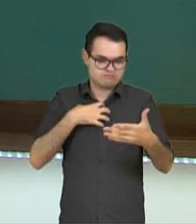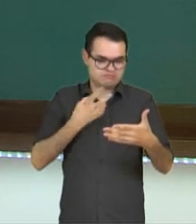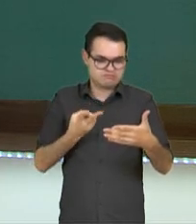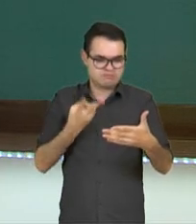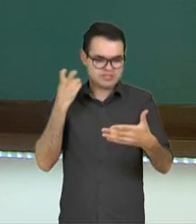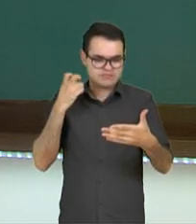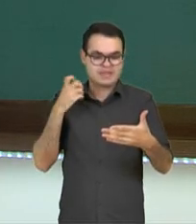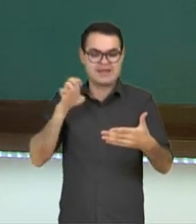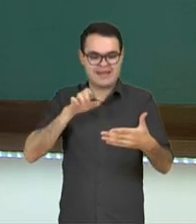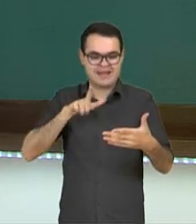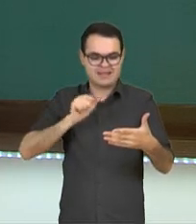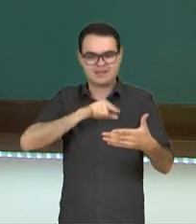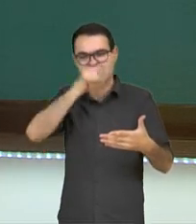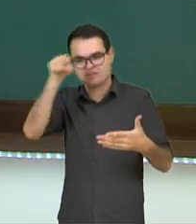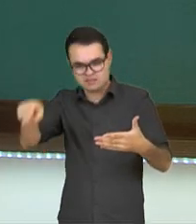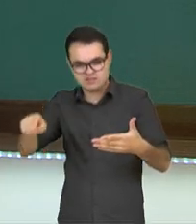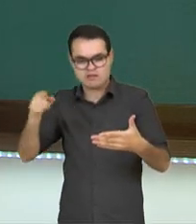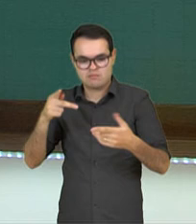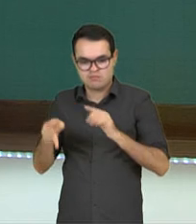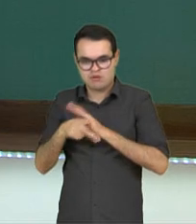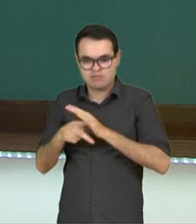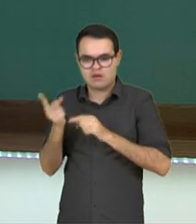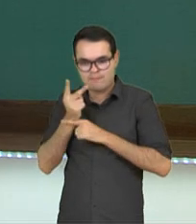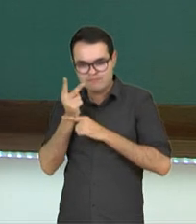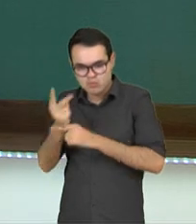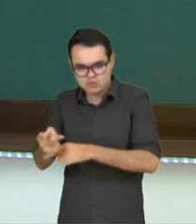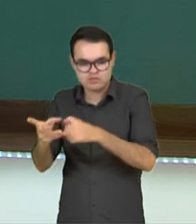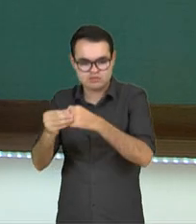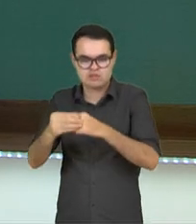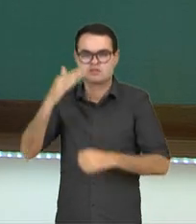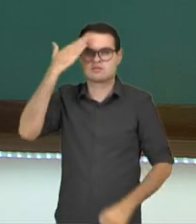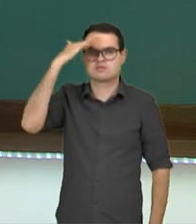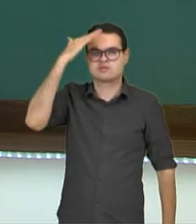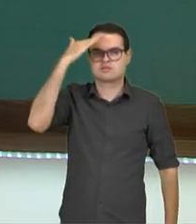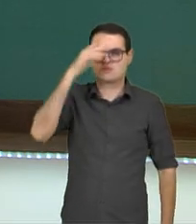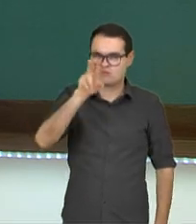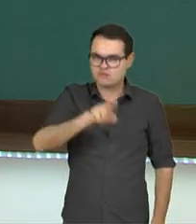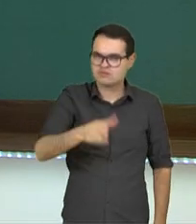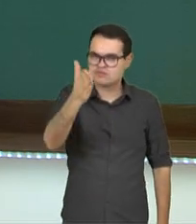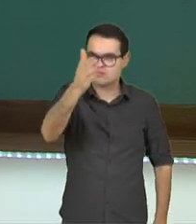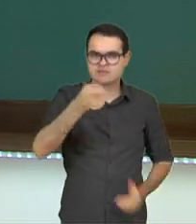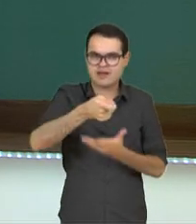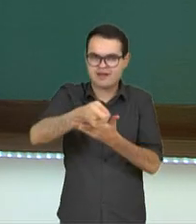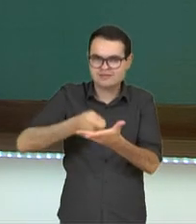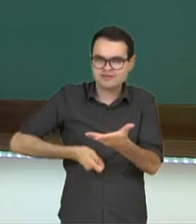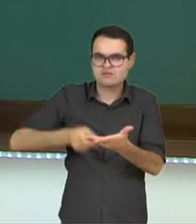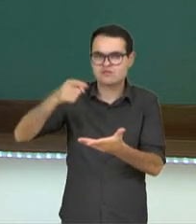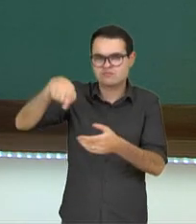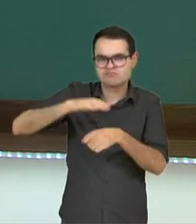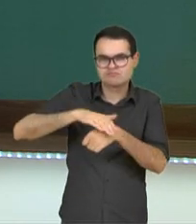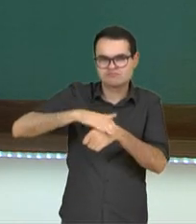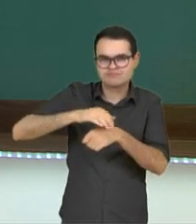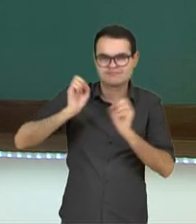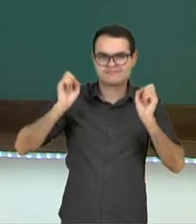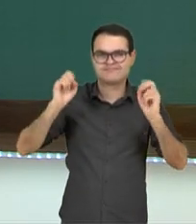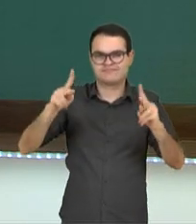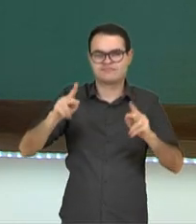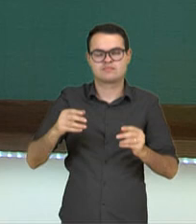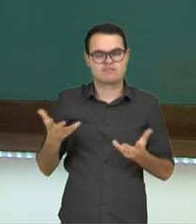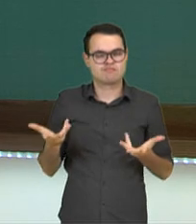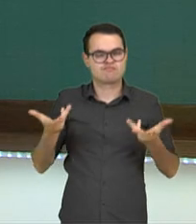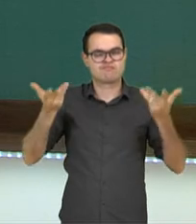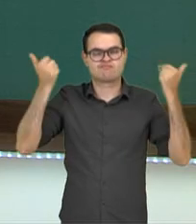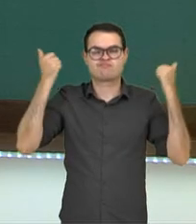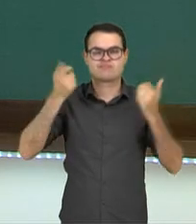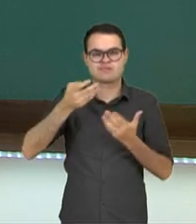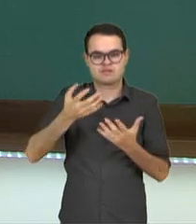se refere ao termo destacado. Perceberam isso? Utilize isso na redação de vocês, quando vocês forem responder alguma coisa, fica